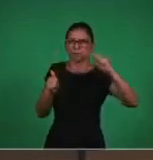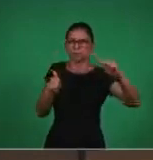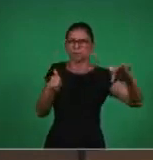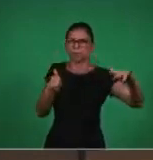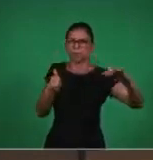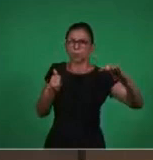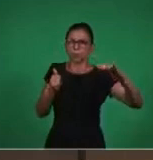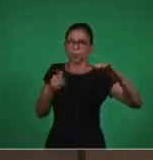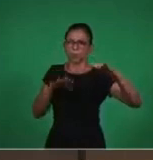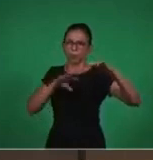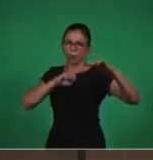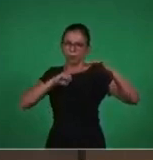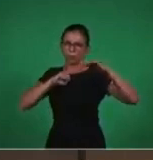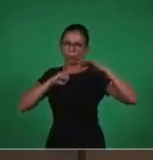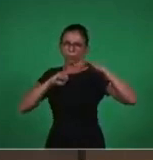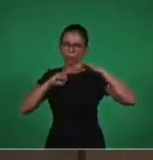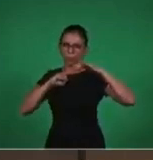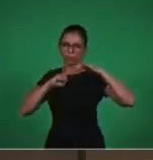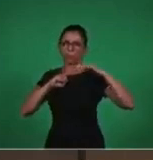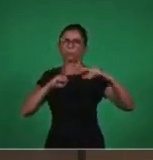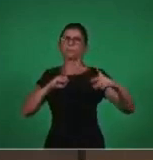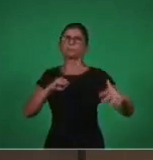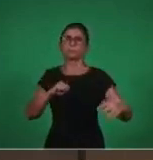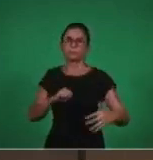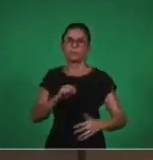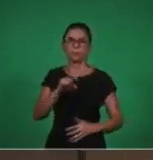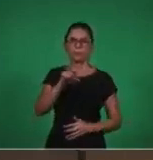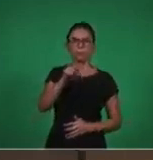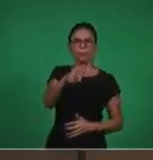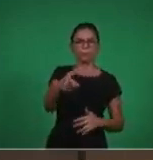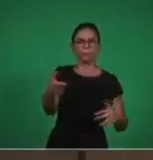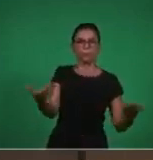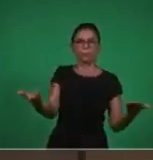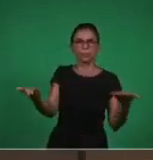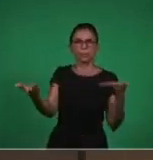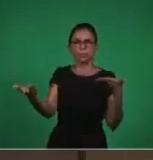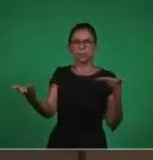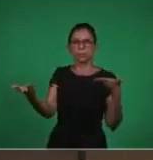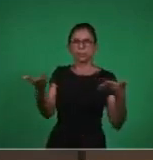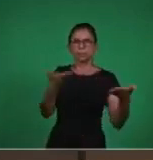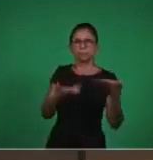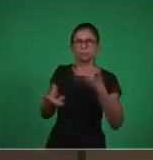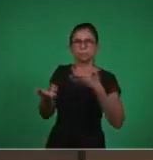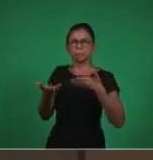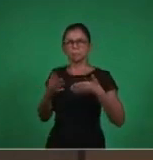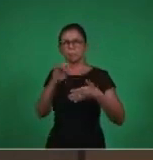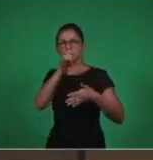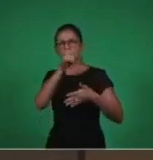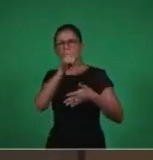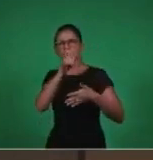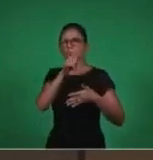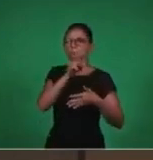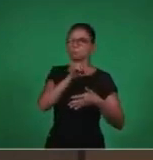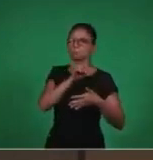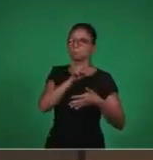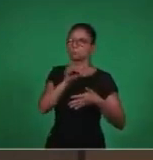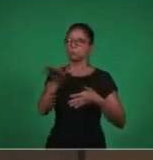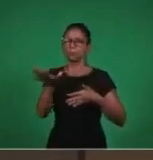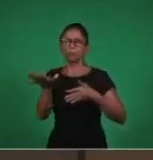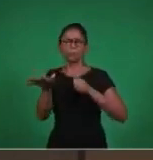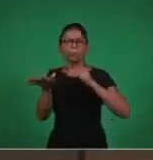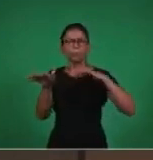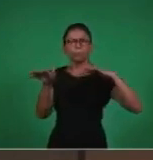acontecendo, está havendo uma integração. Você não sabe para onde vai essa energia, mas você sabe que ela está sendo